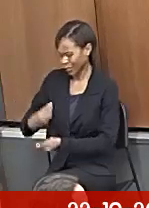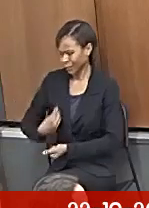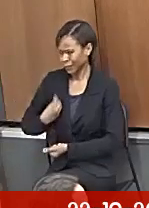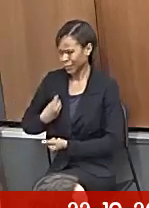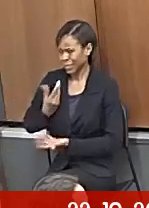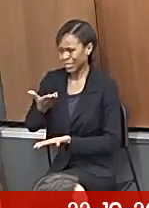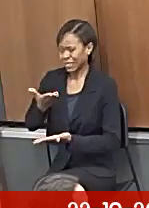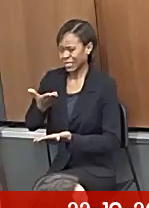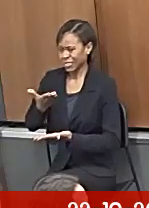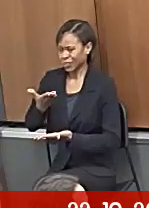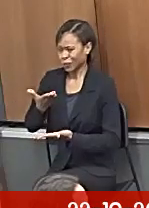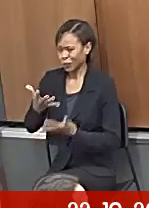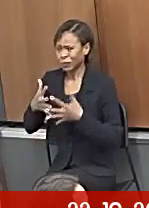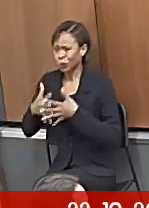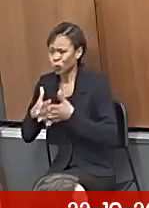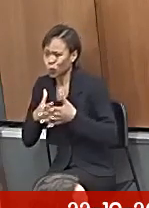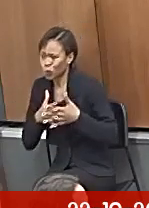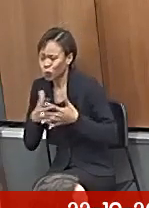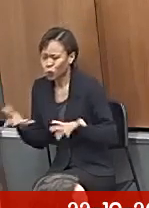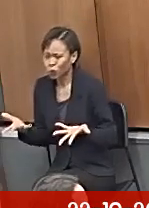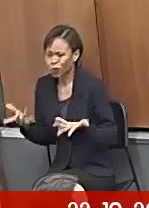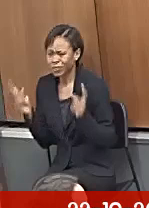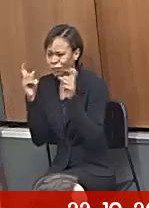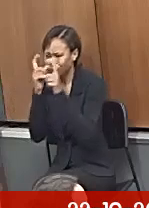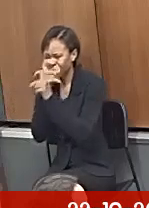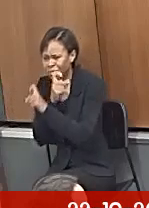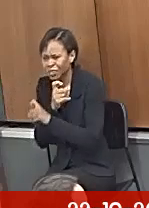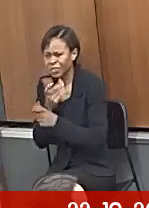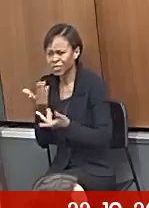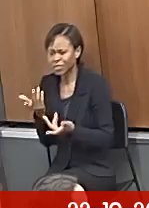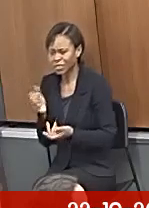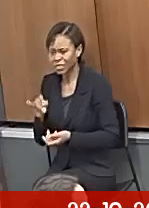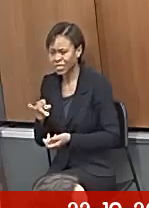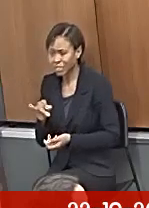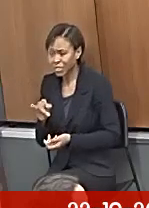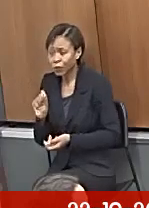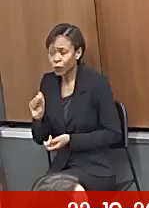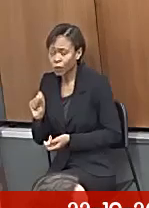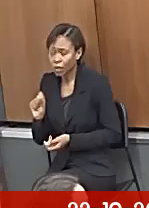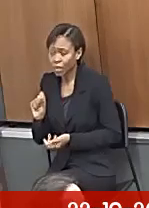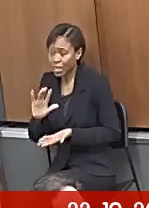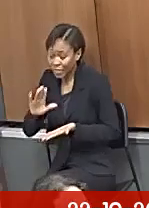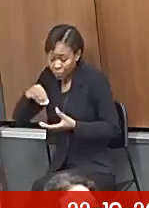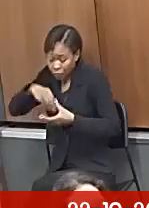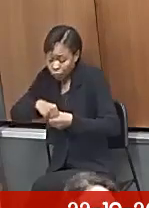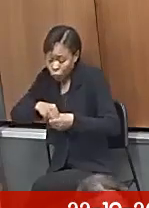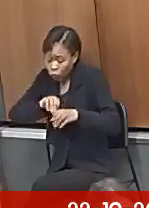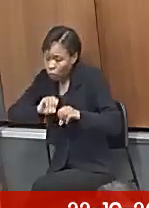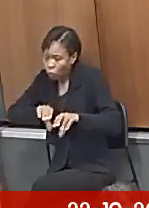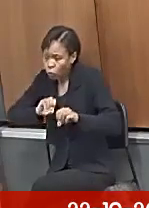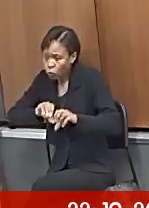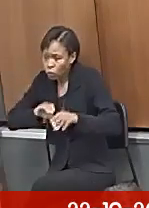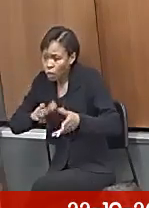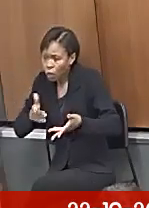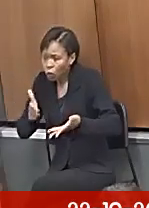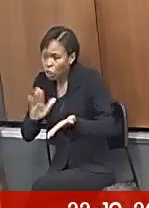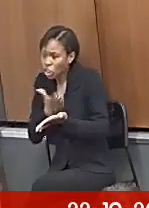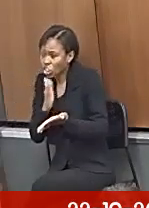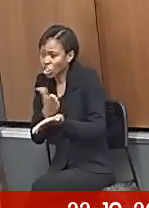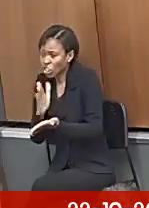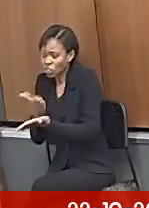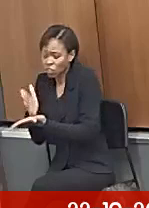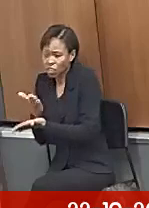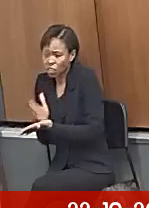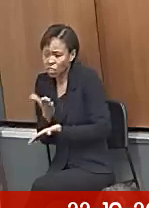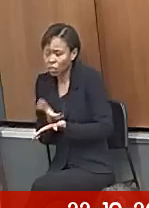permeado por incertezas, ambiguidades, complexidades, se nós subtraímos da educação as diversas possibilidades de ser e